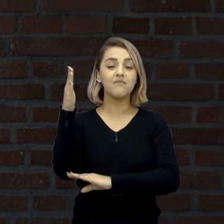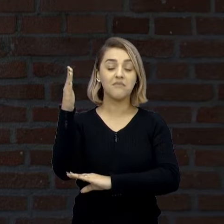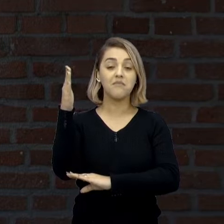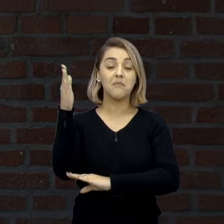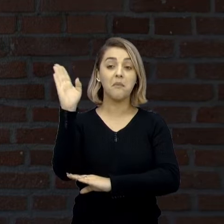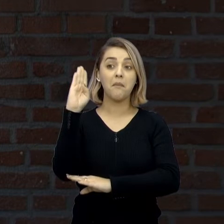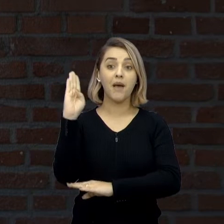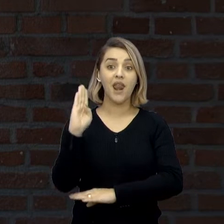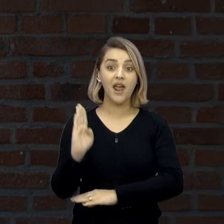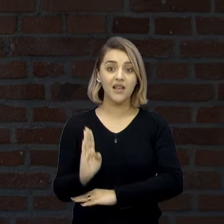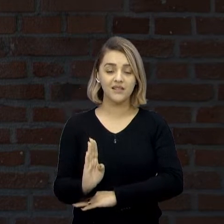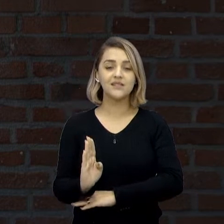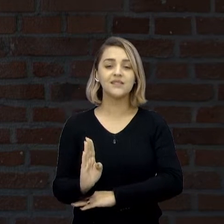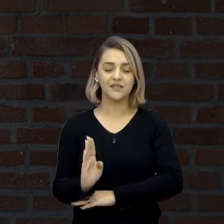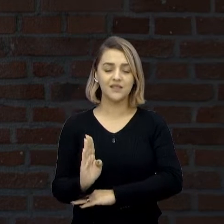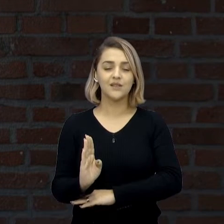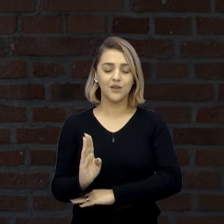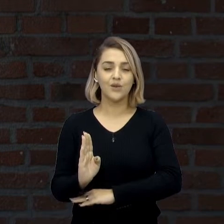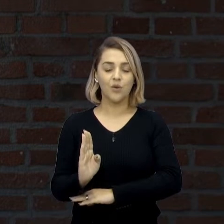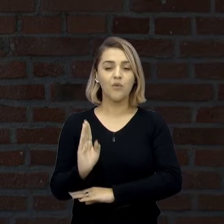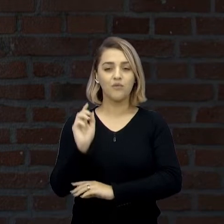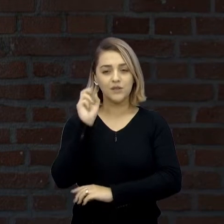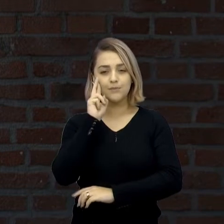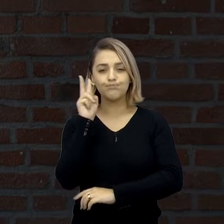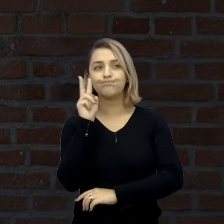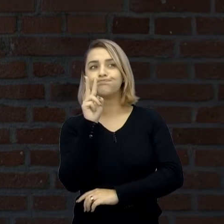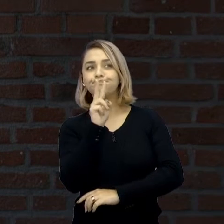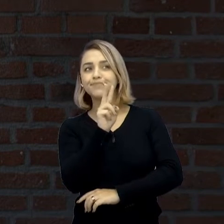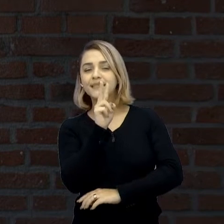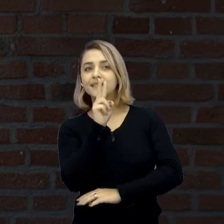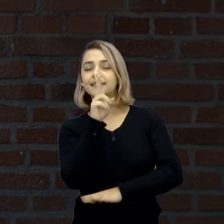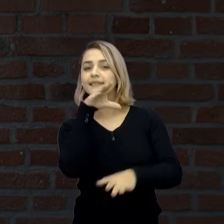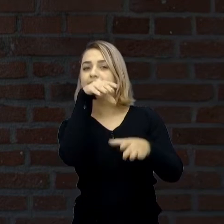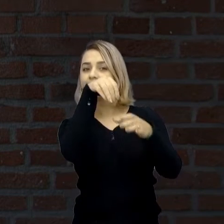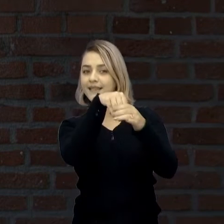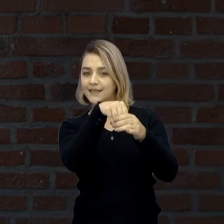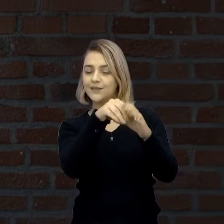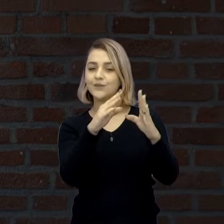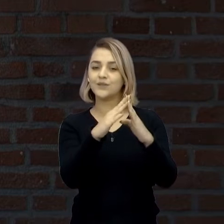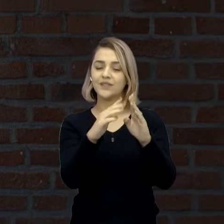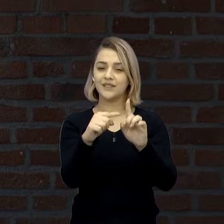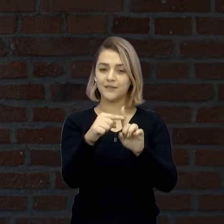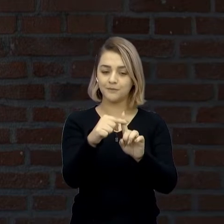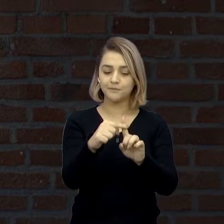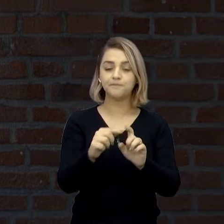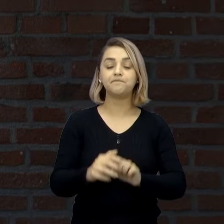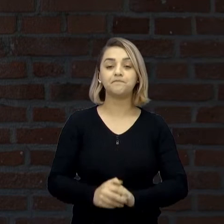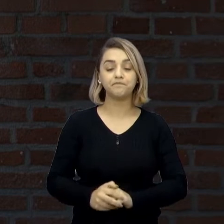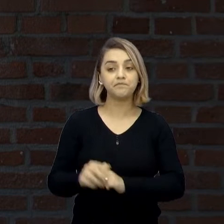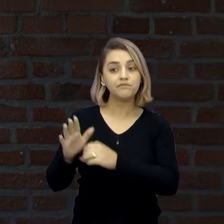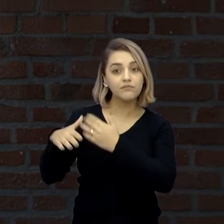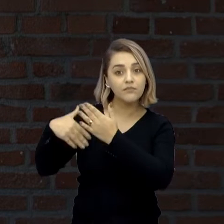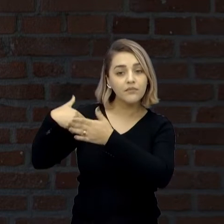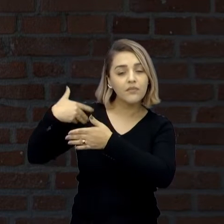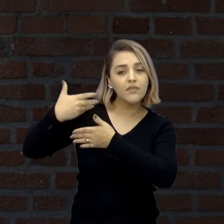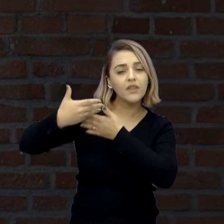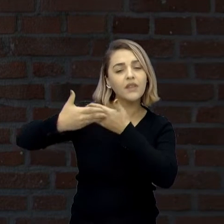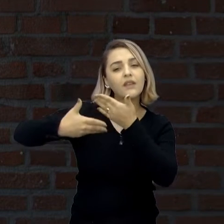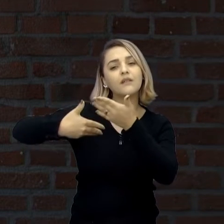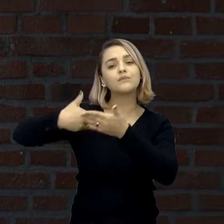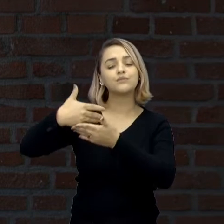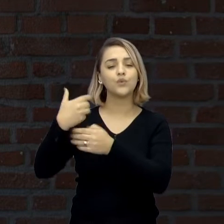ser vistos na entrada e na parte interna da catedral. Ao longo das décadas, o